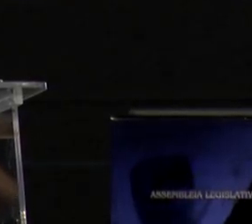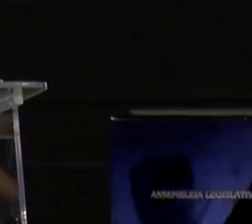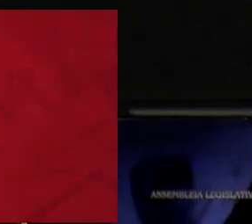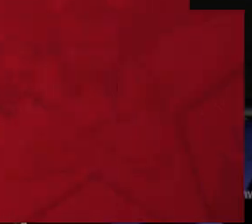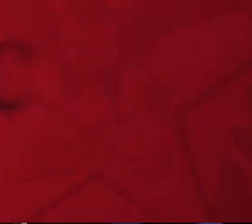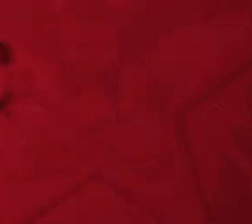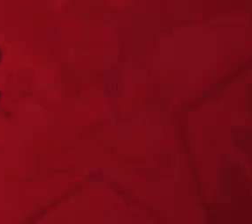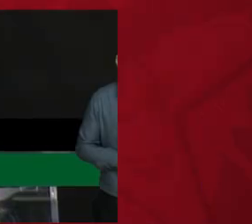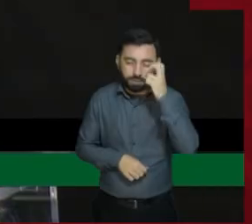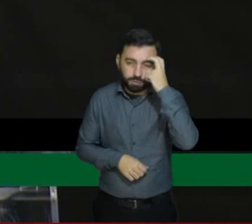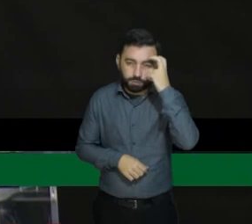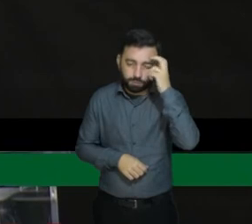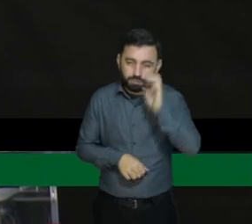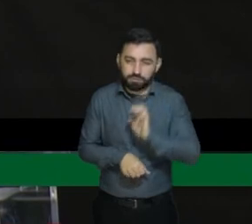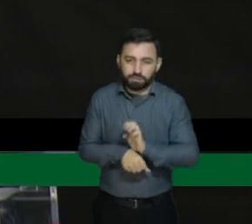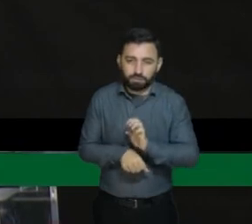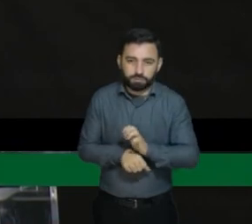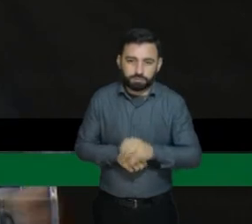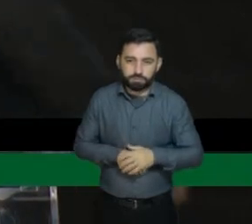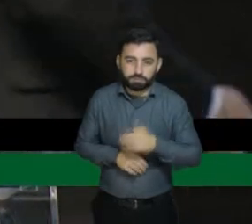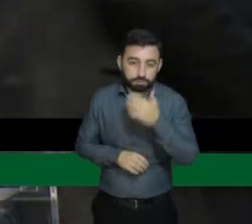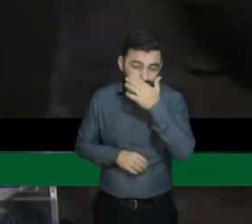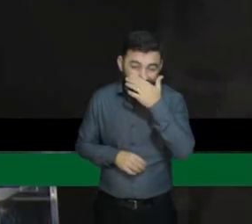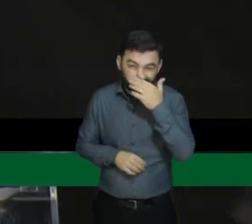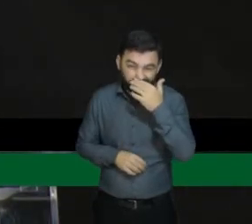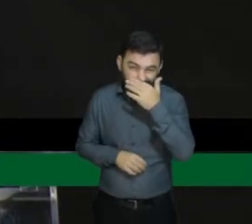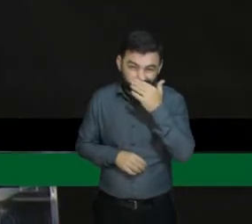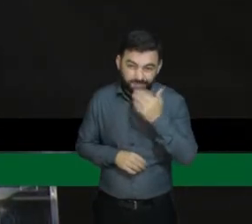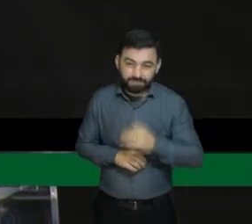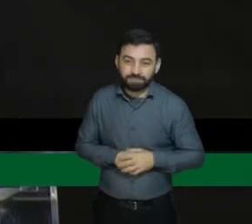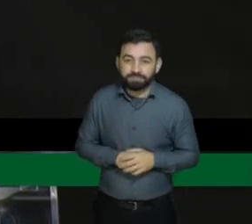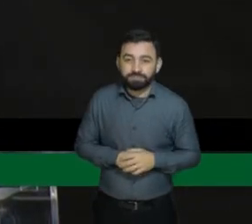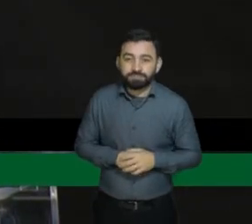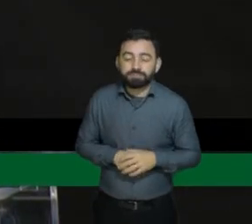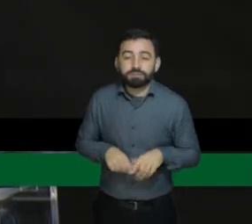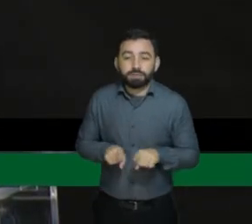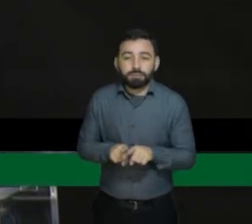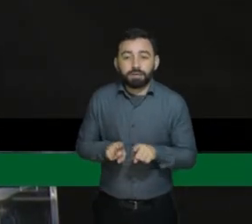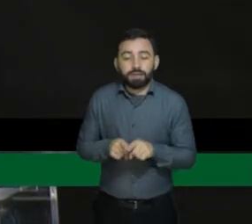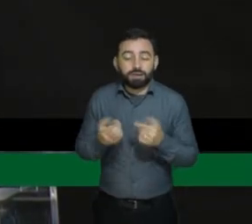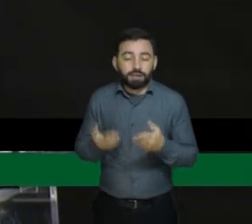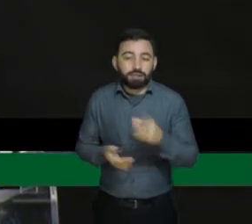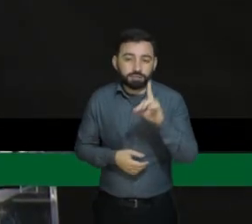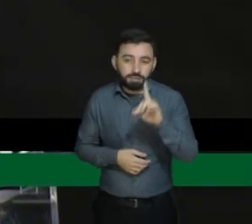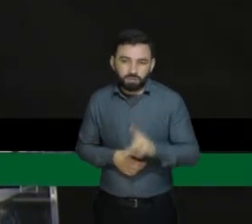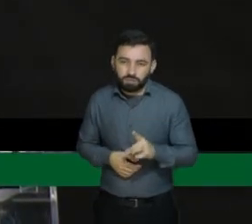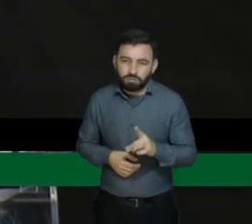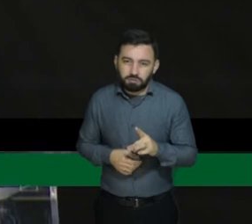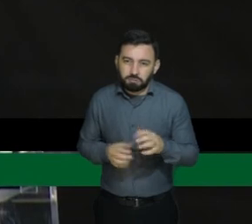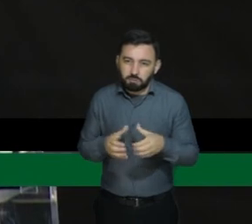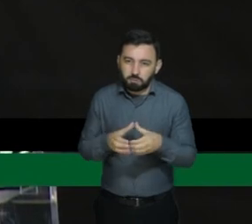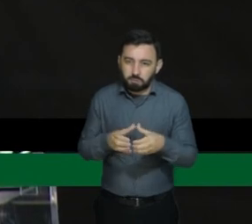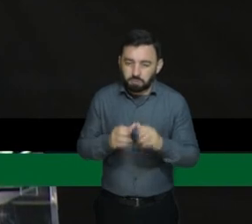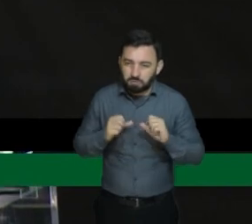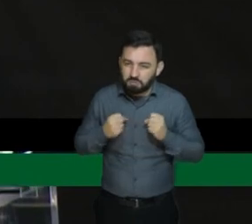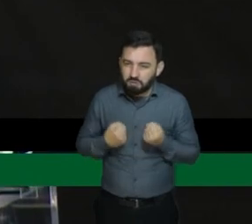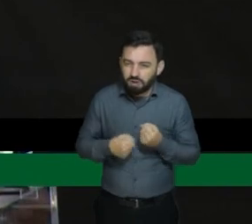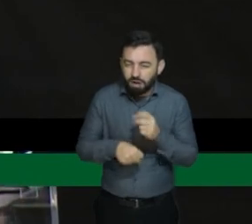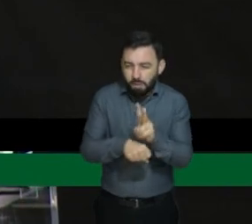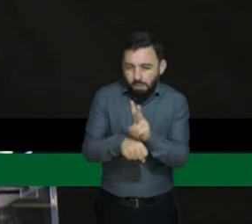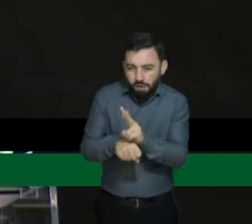é sede do grupo. A diretoria do grupo, imbuída e comprometida na preservação do prédio,